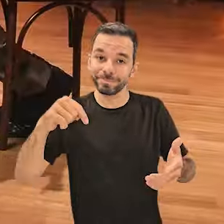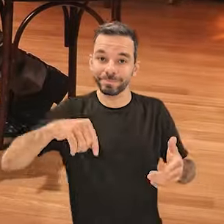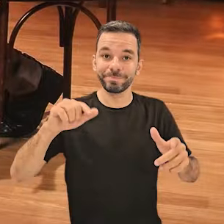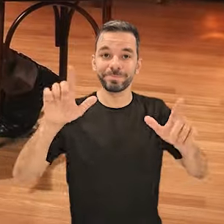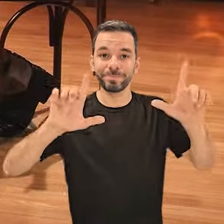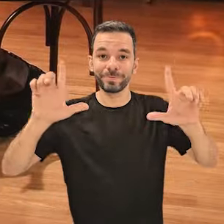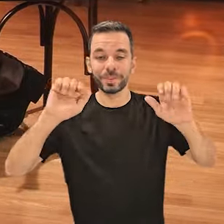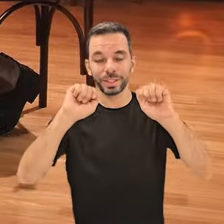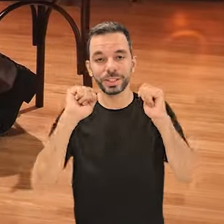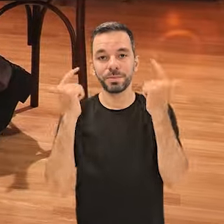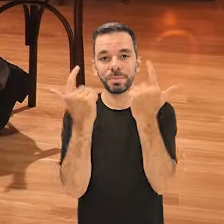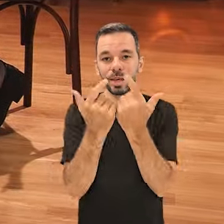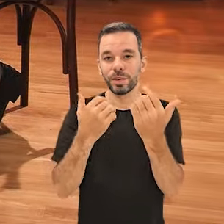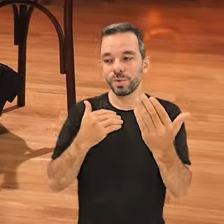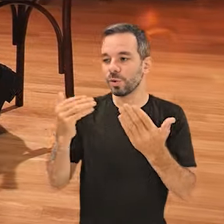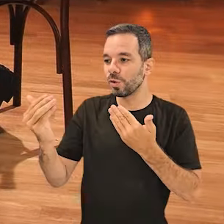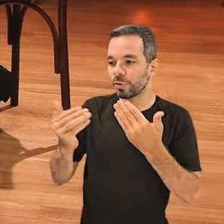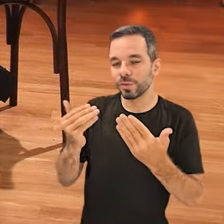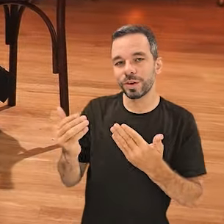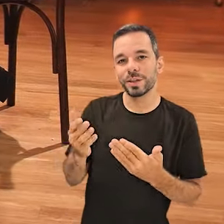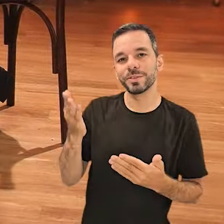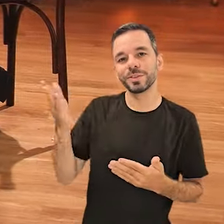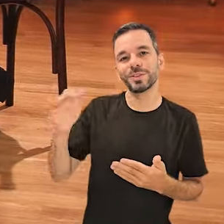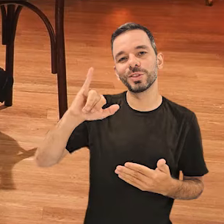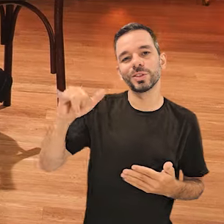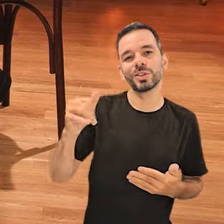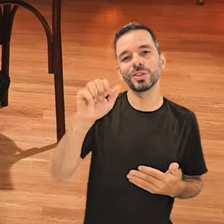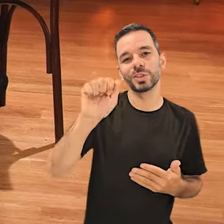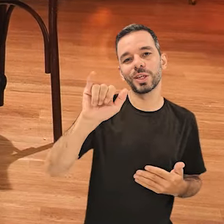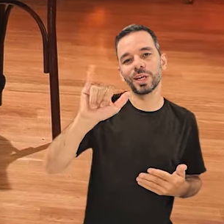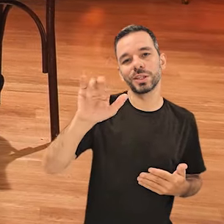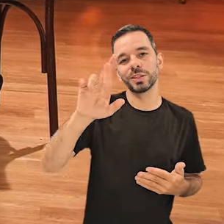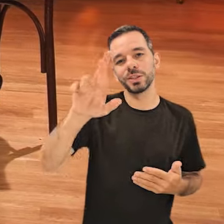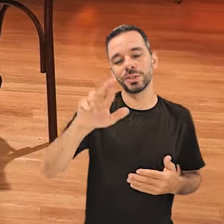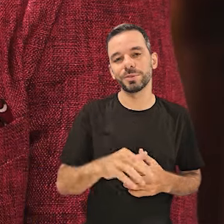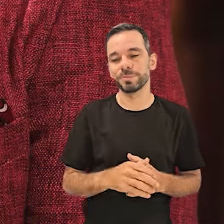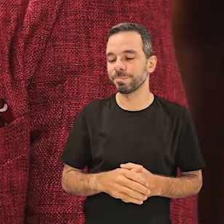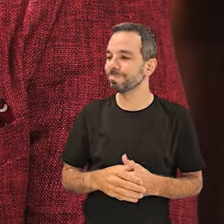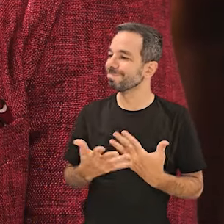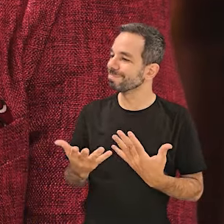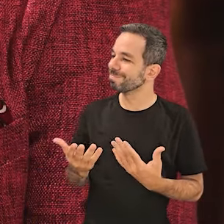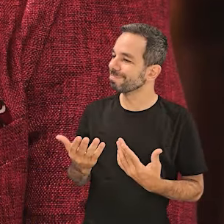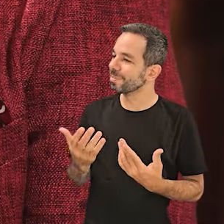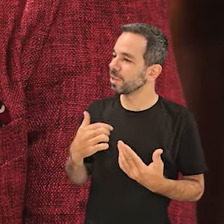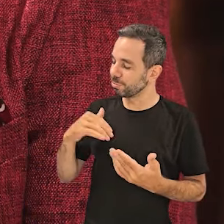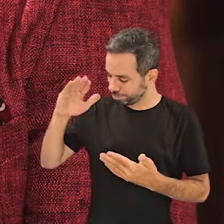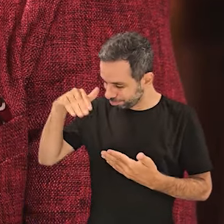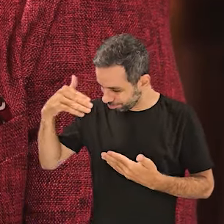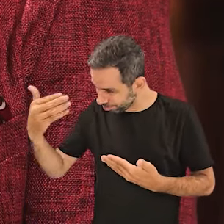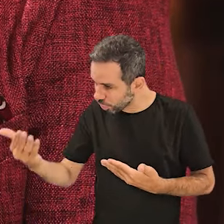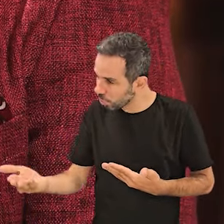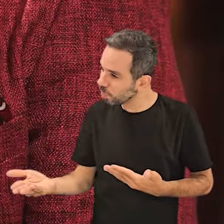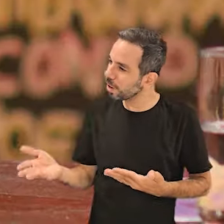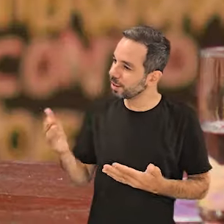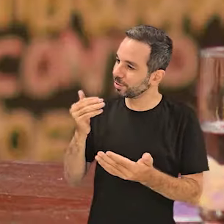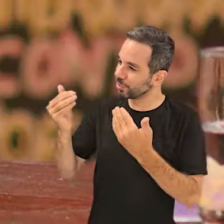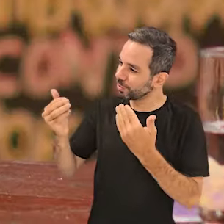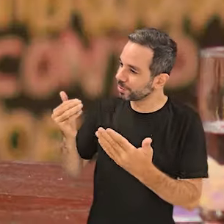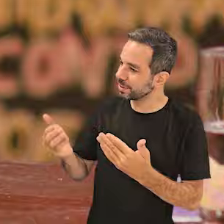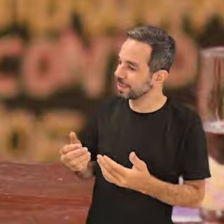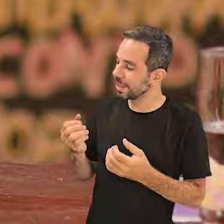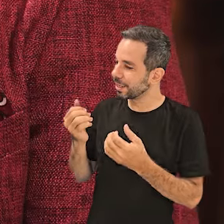Aqui nos estúdios da TV Assembleia, eu converso agora com o escritor e editor Jair Donato. Jair, uma honra falar com você. Muito obrigada